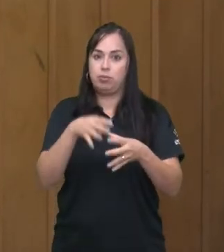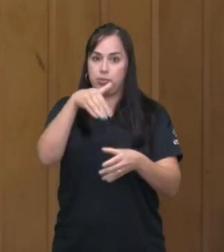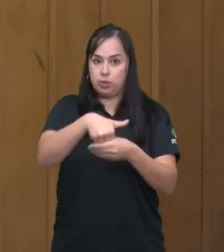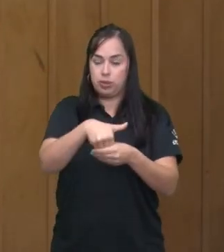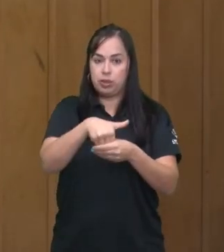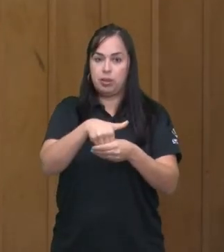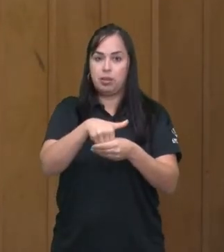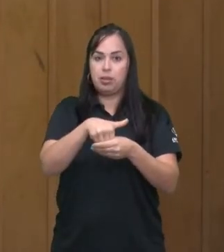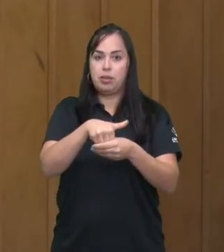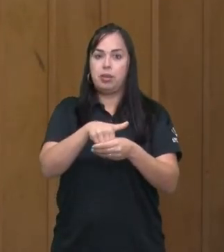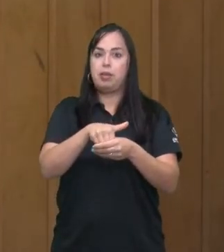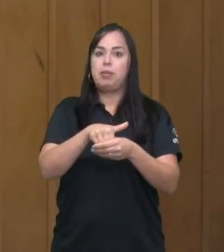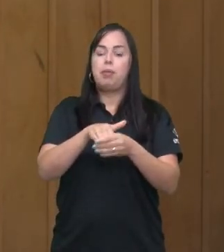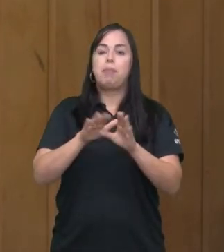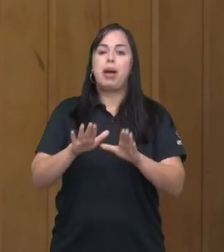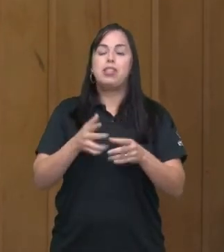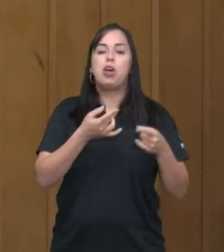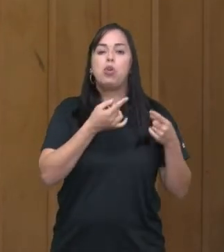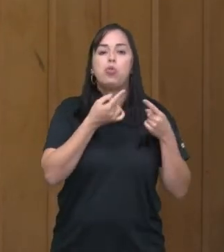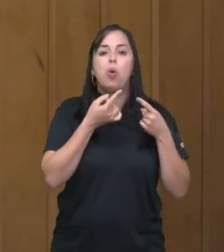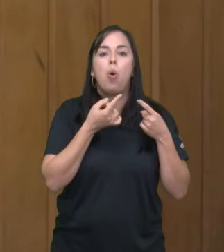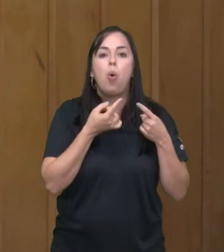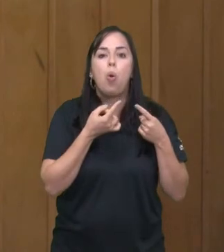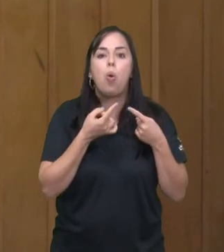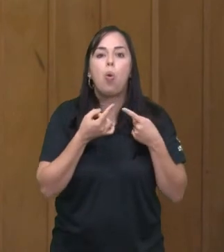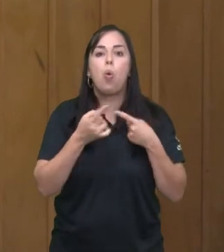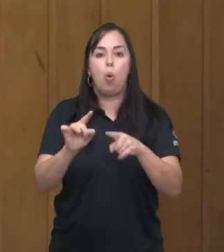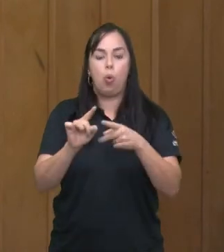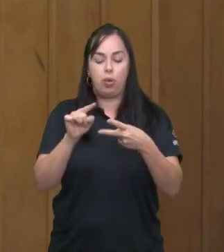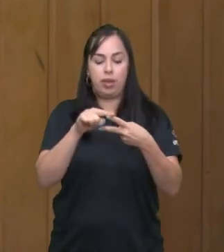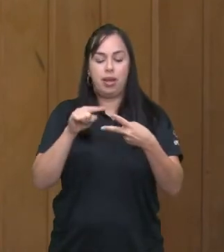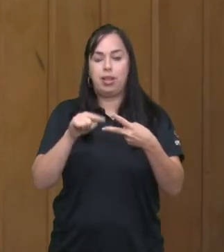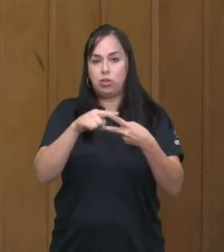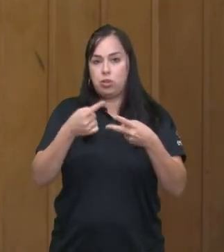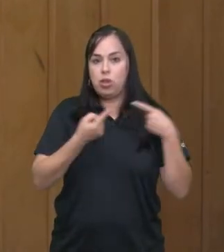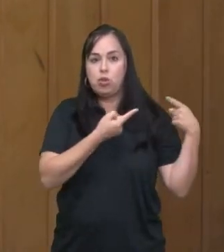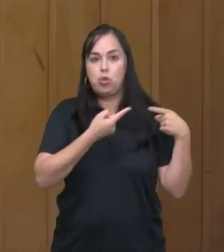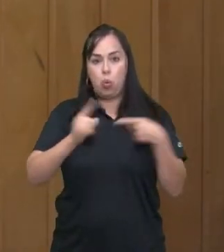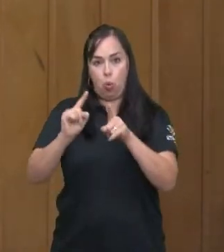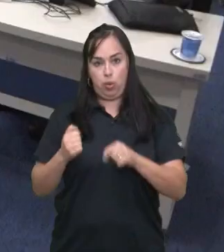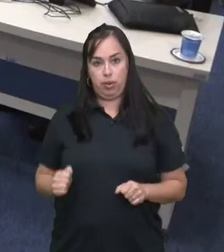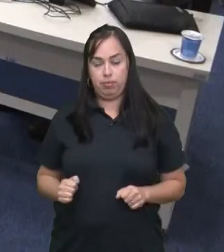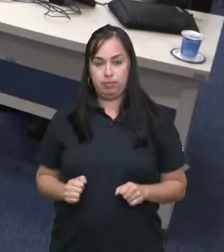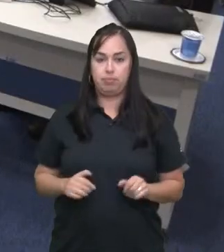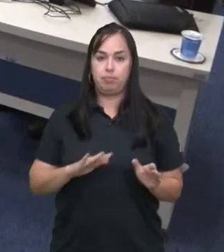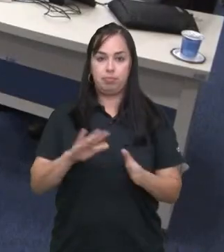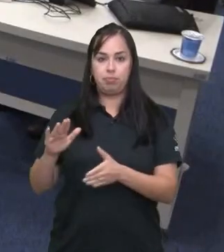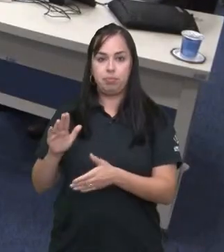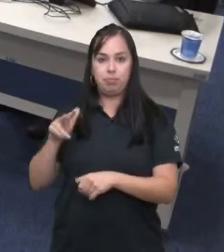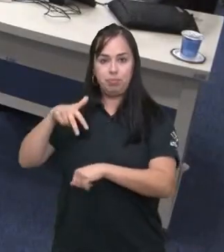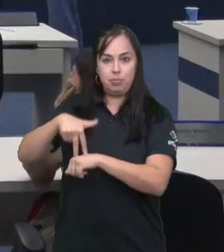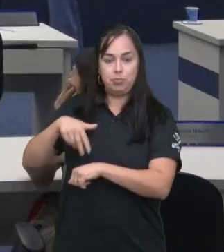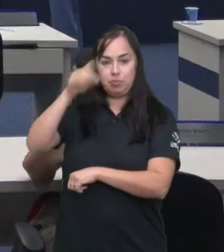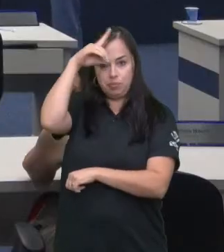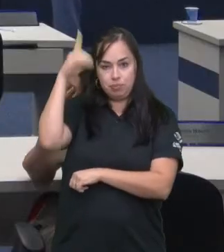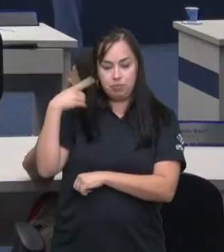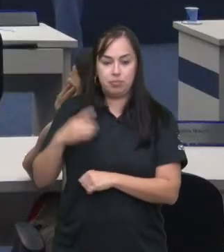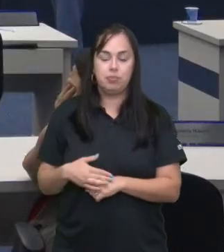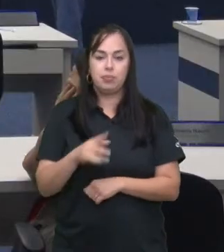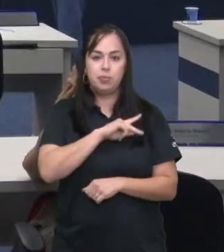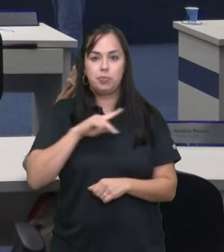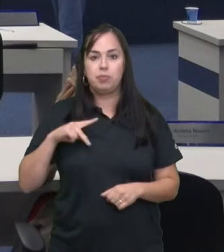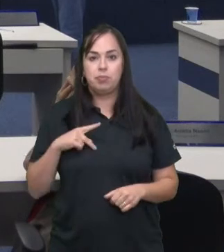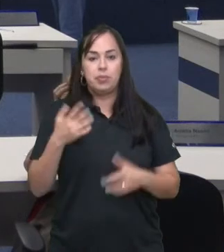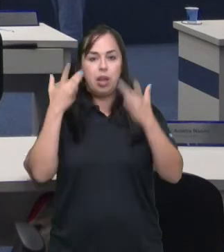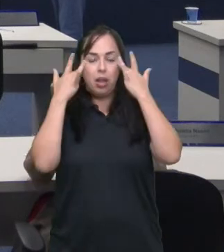o consentimento, porque eu sou contra essas duas moções. Obrigado, presidente. Com a palavra, a vereadora Dulce Rita. Senhor presidente, eu não